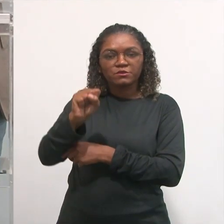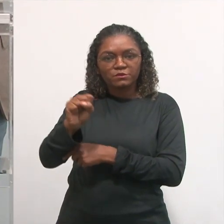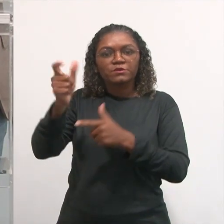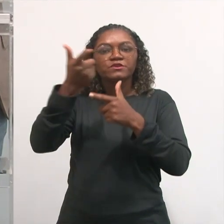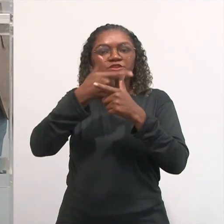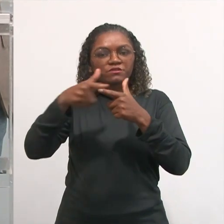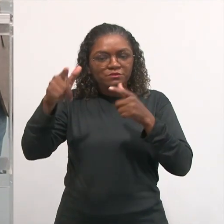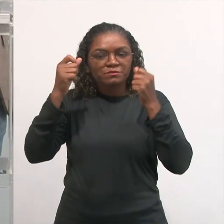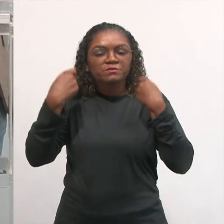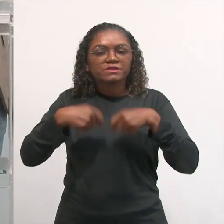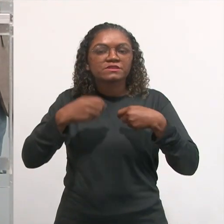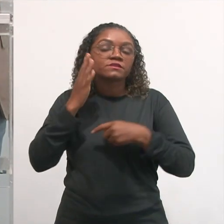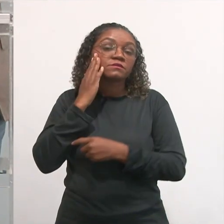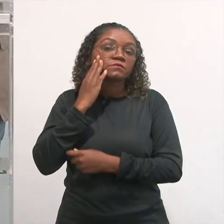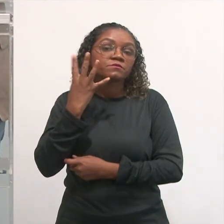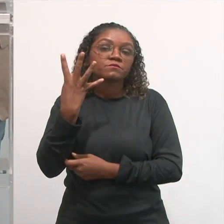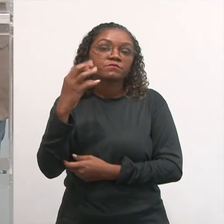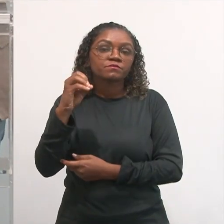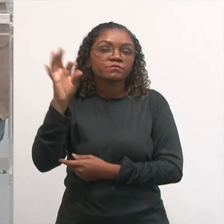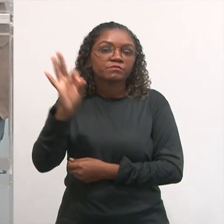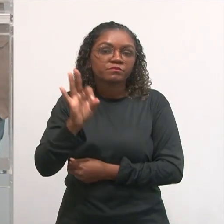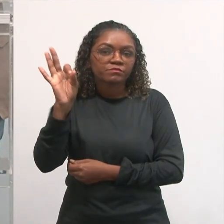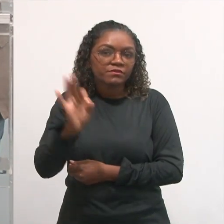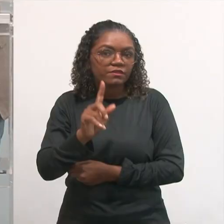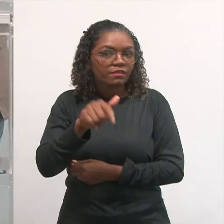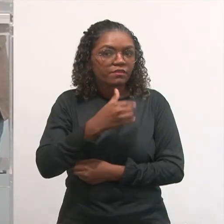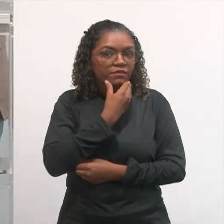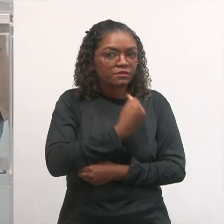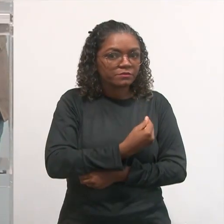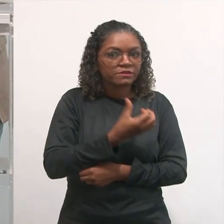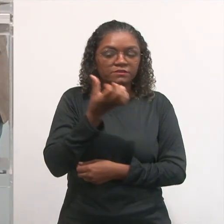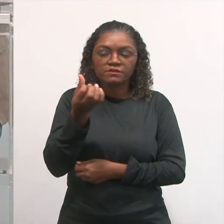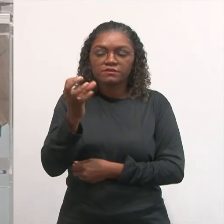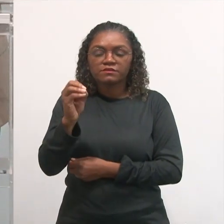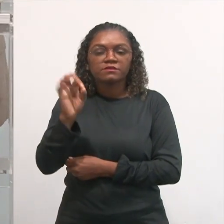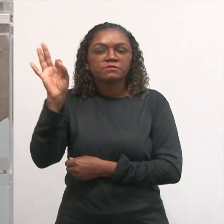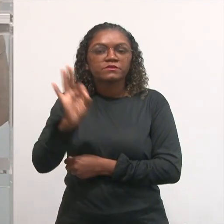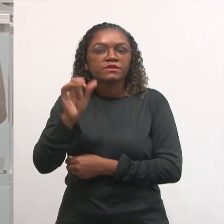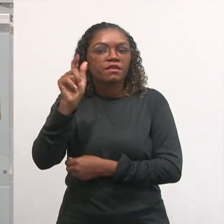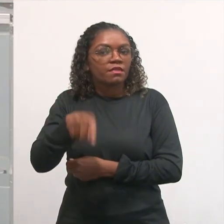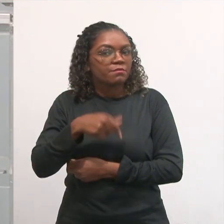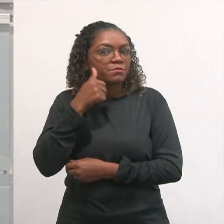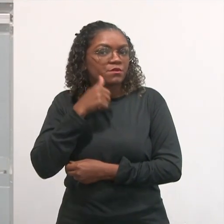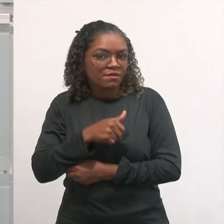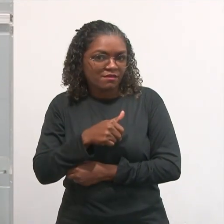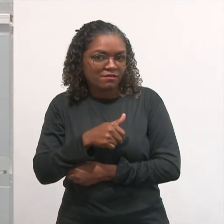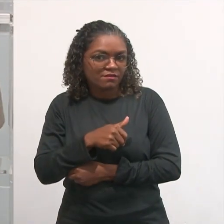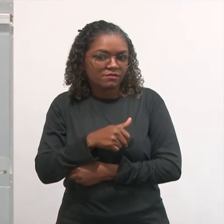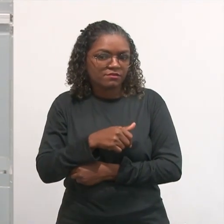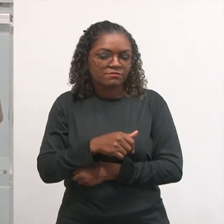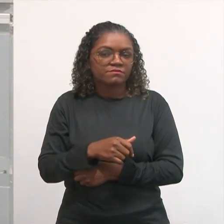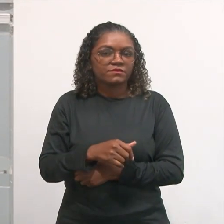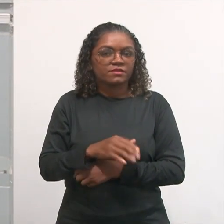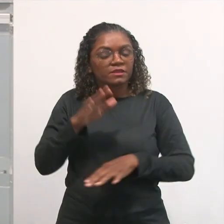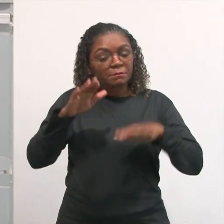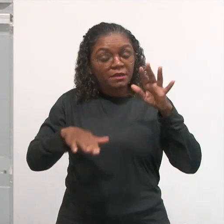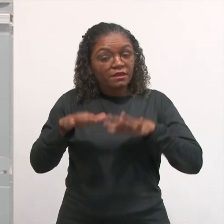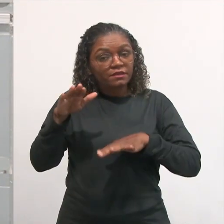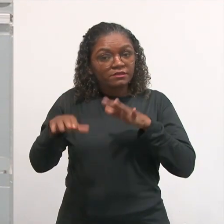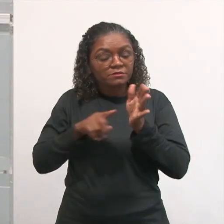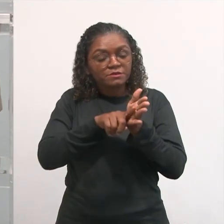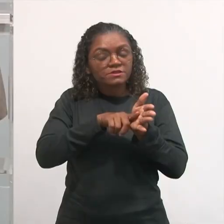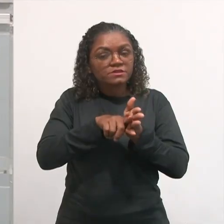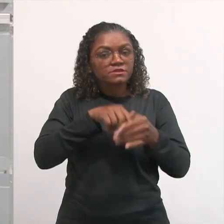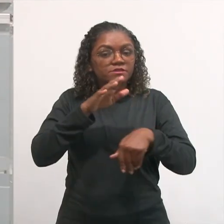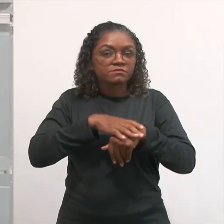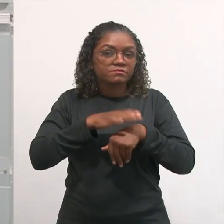198, 40% tem que ser de homens, 60% tem que ser de mulheres. Ok? Se esse for o interesse da minha pesquisa em